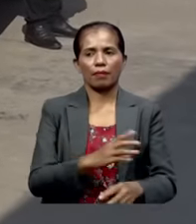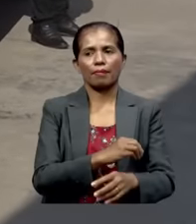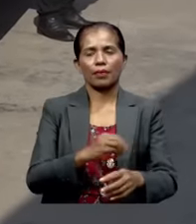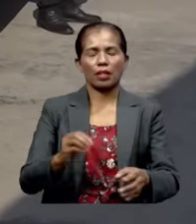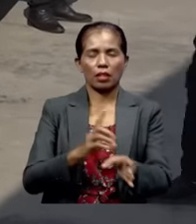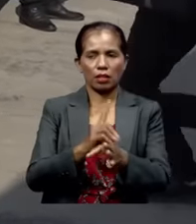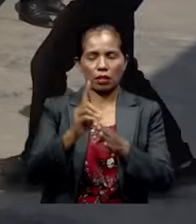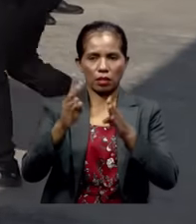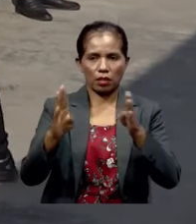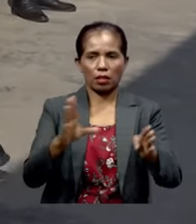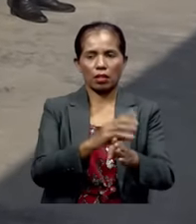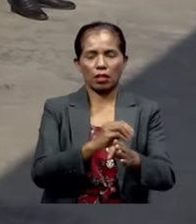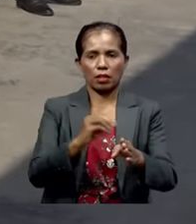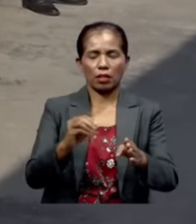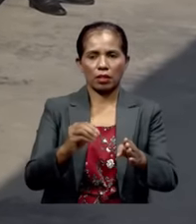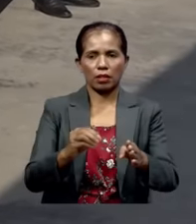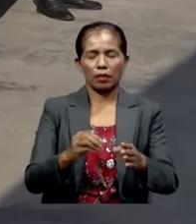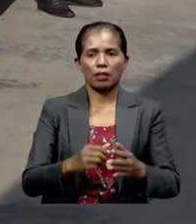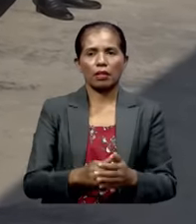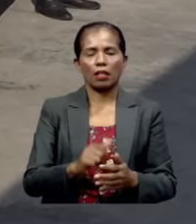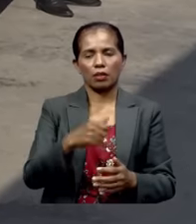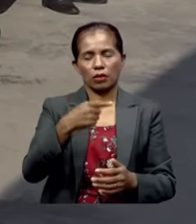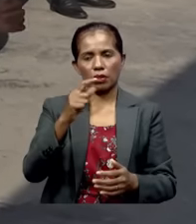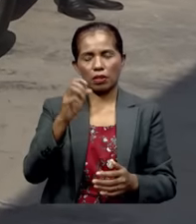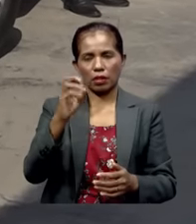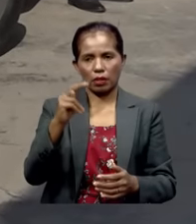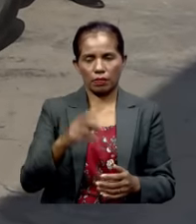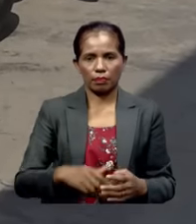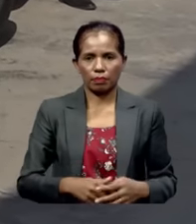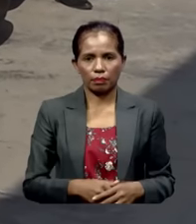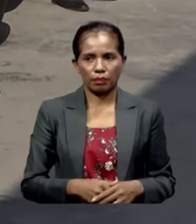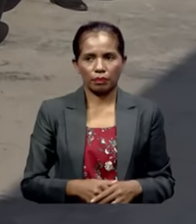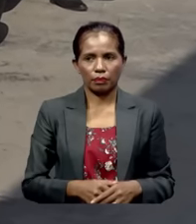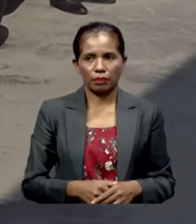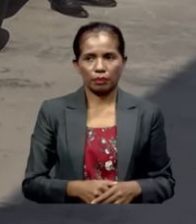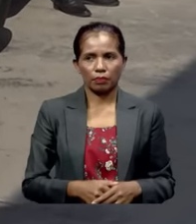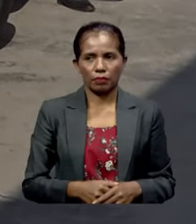of Foreign Affairs and Trade. Agostinho da Costa, Zonico Verdial, Ziemen.